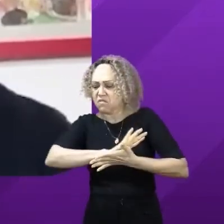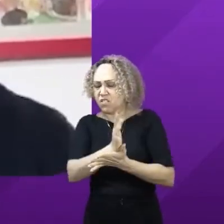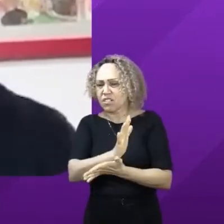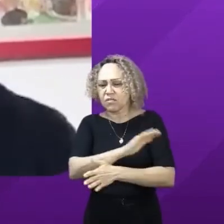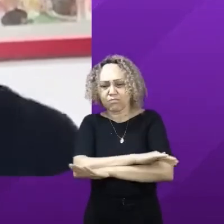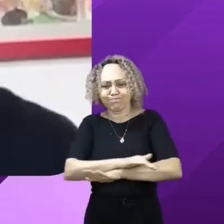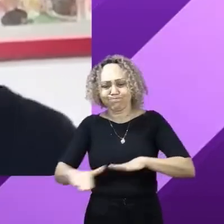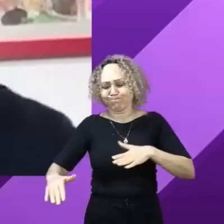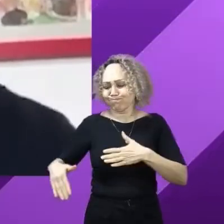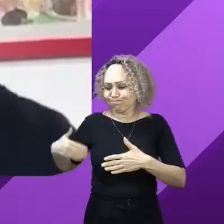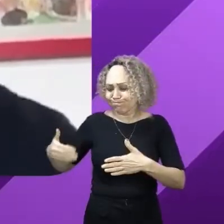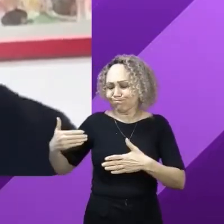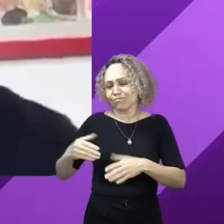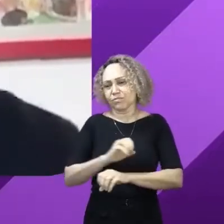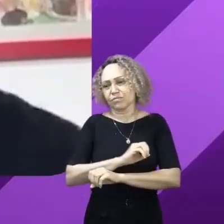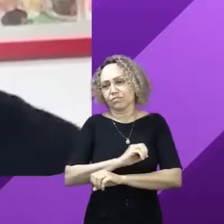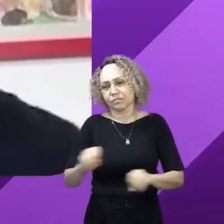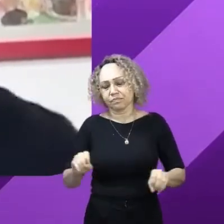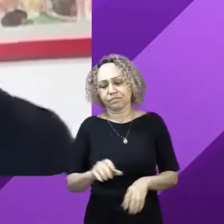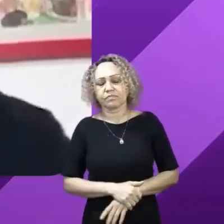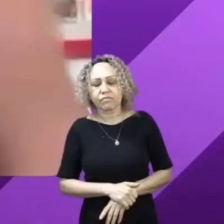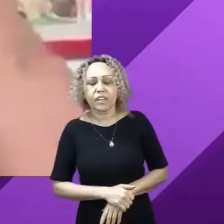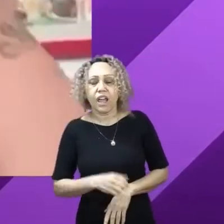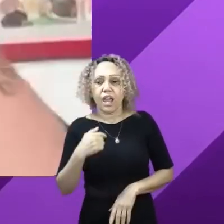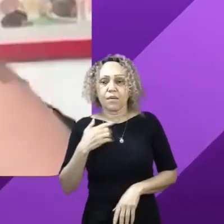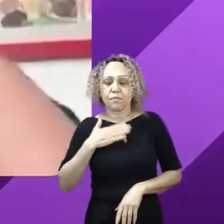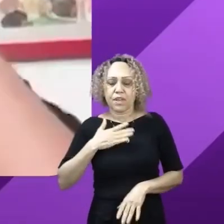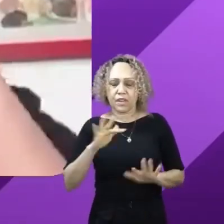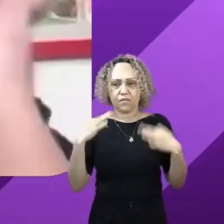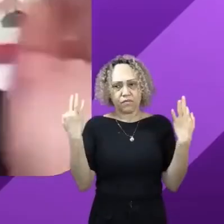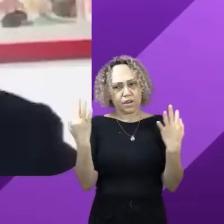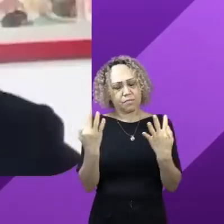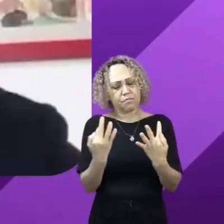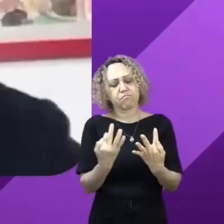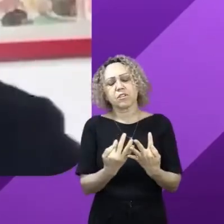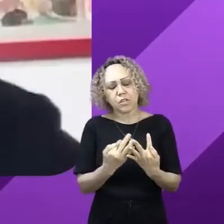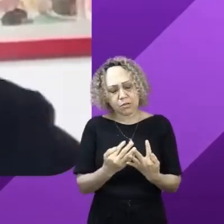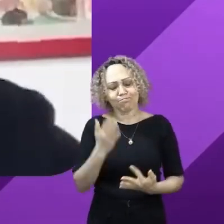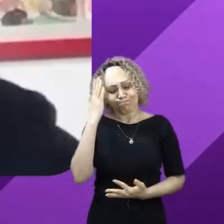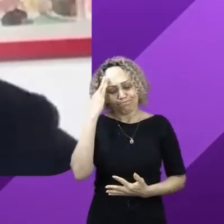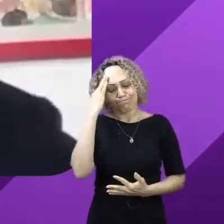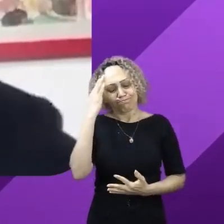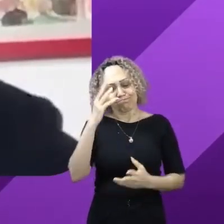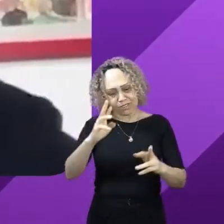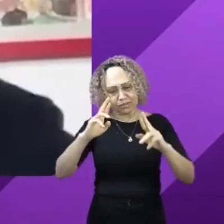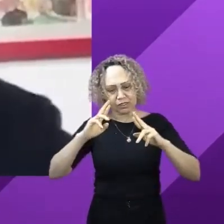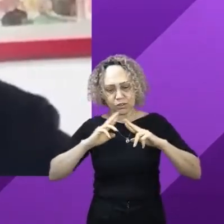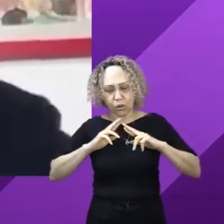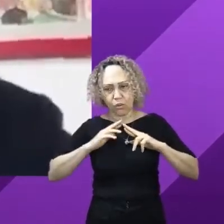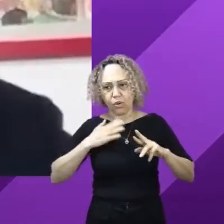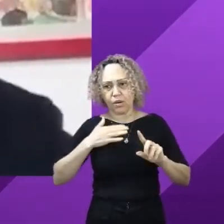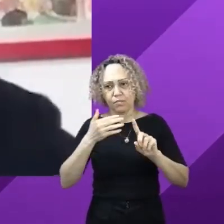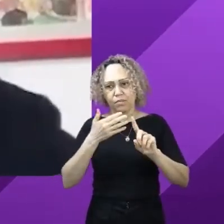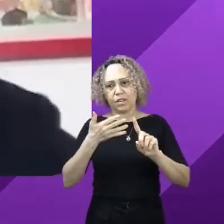um acolhimento. Eu tenho uma família que sempre entendeu a minha sexualidade, mas a gente entende que no Brasil, a